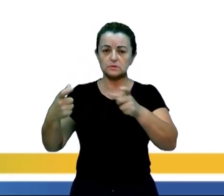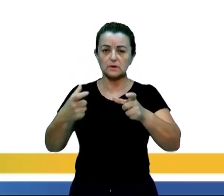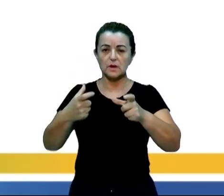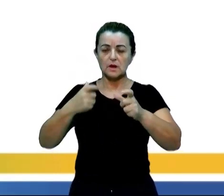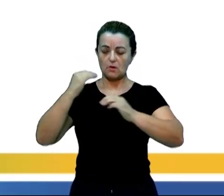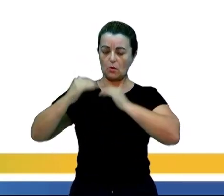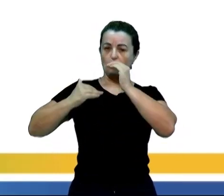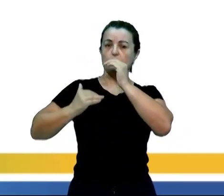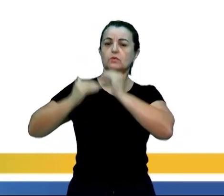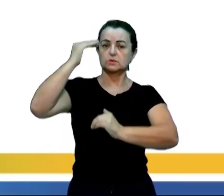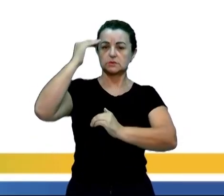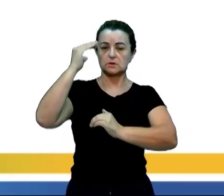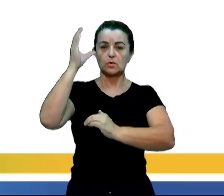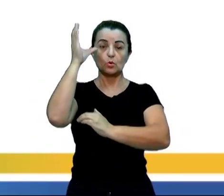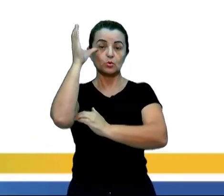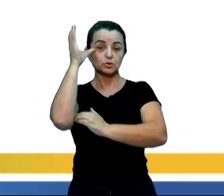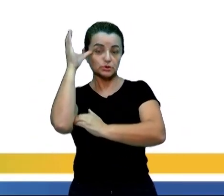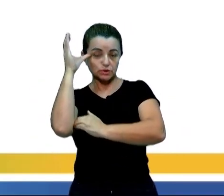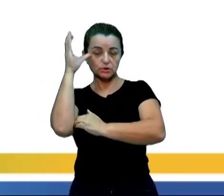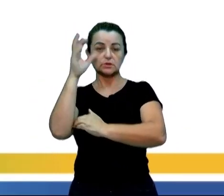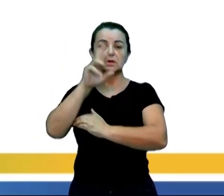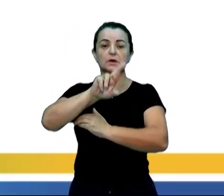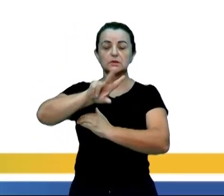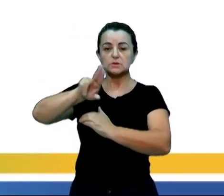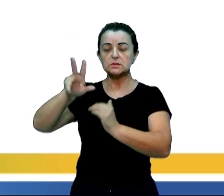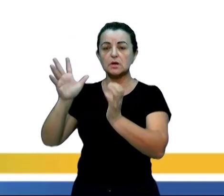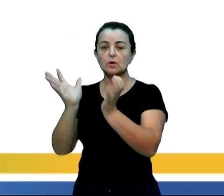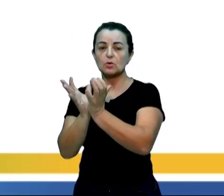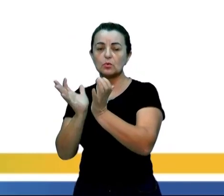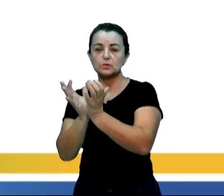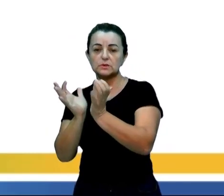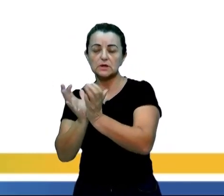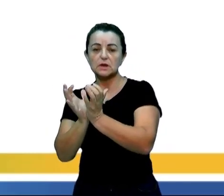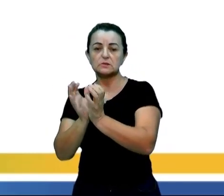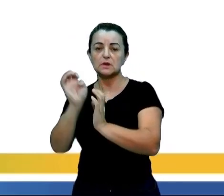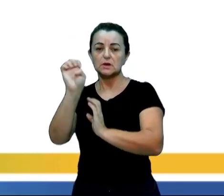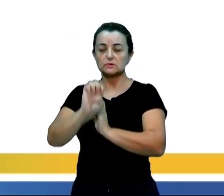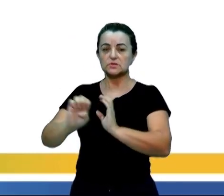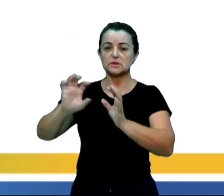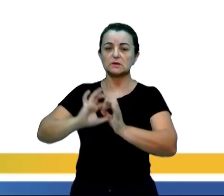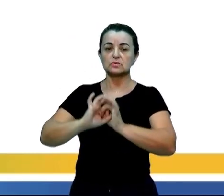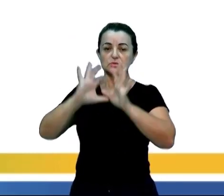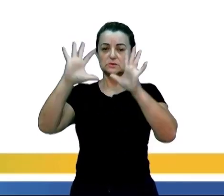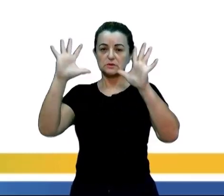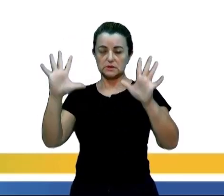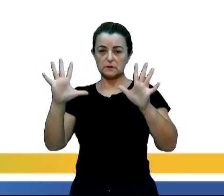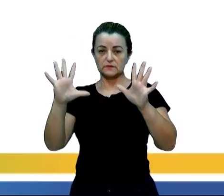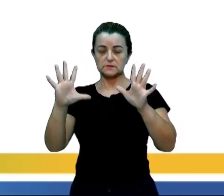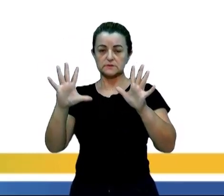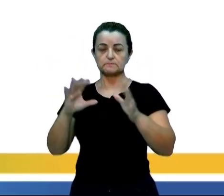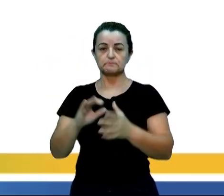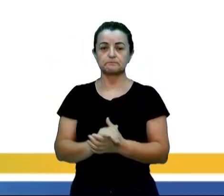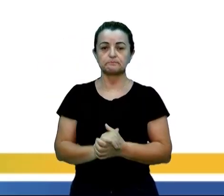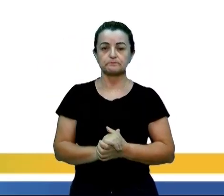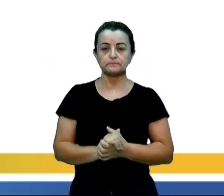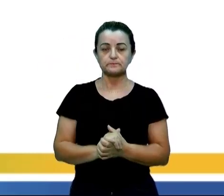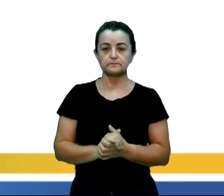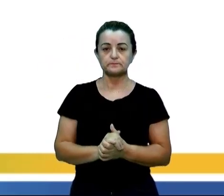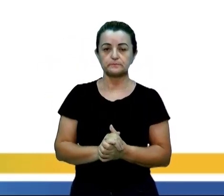tempo. A China, o Oriente Médio, a Comunidade dos Estados Independentes sendo liderada pela Rússia, etc.